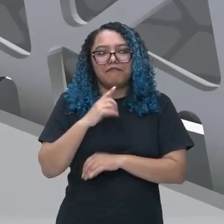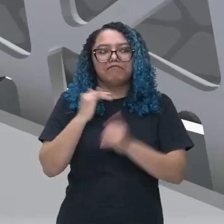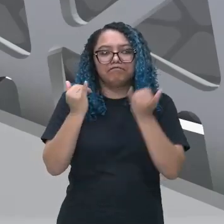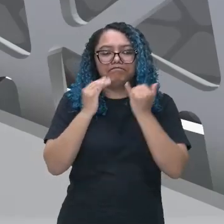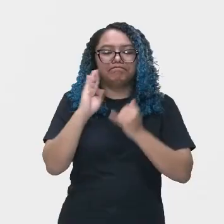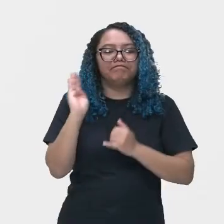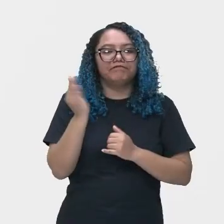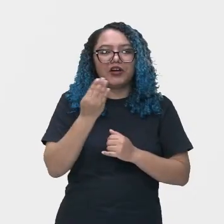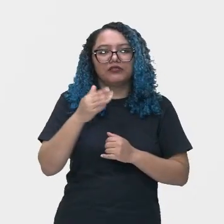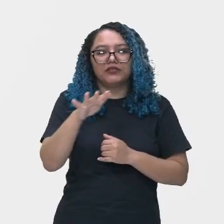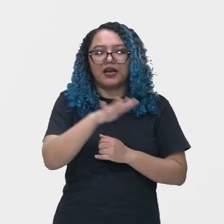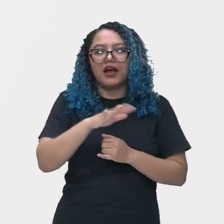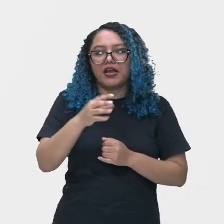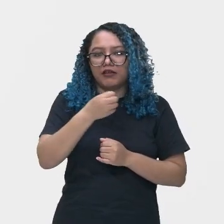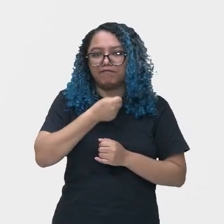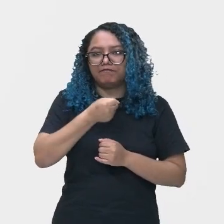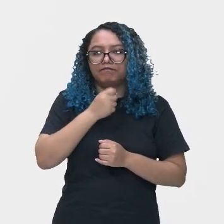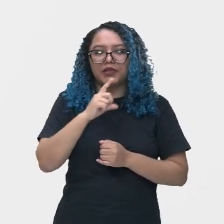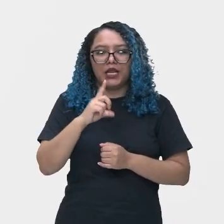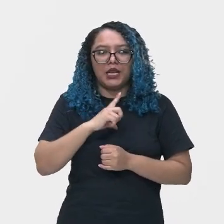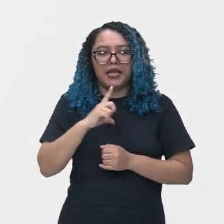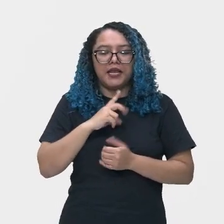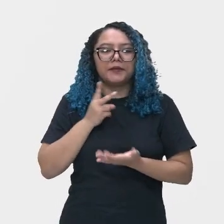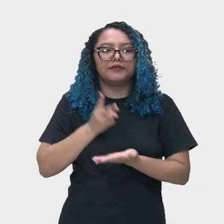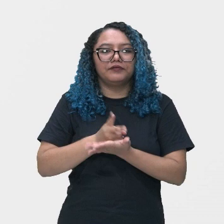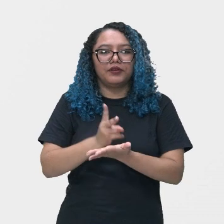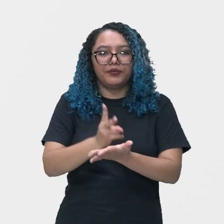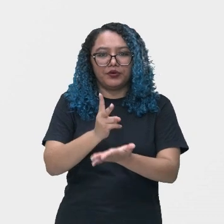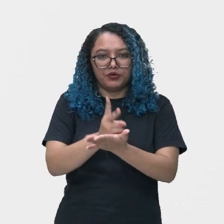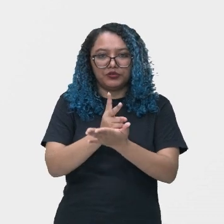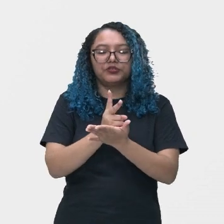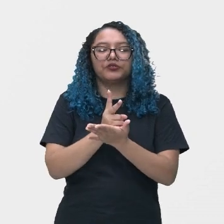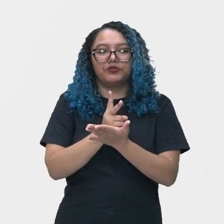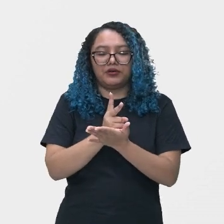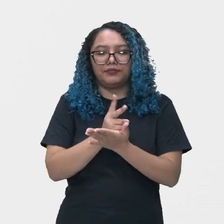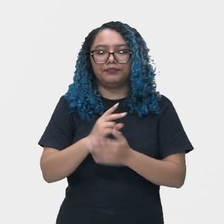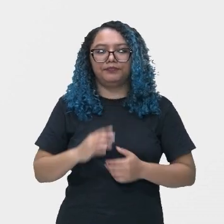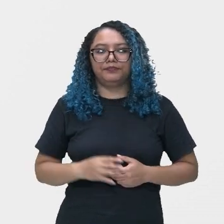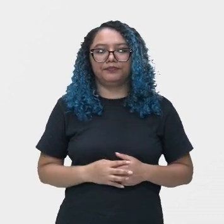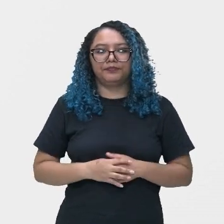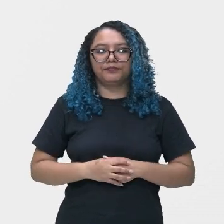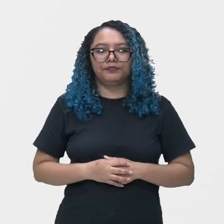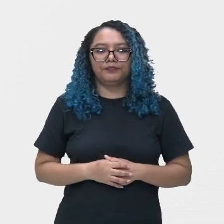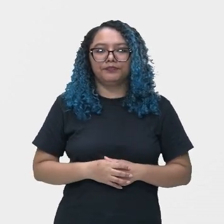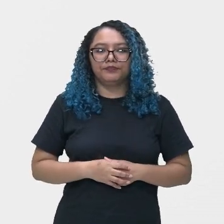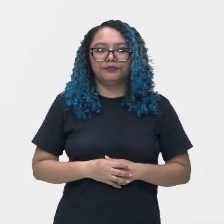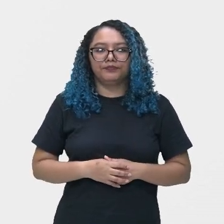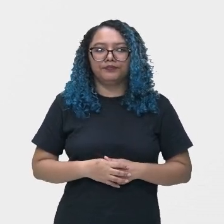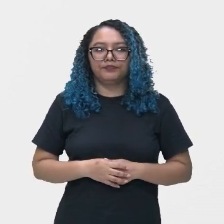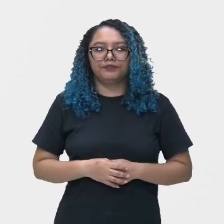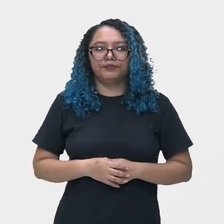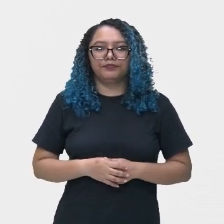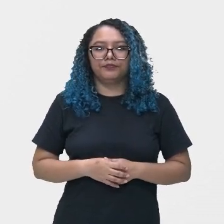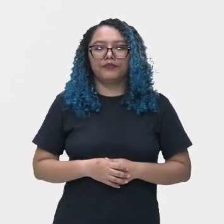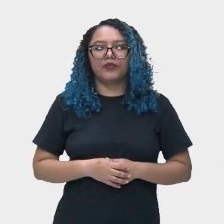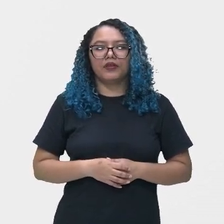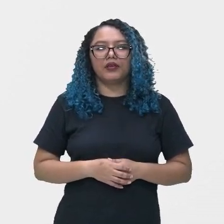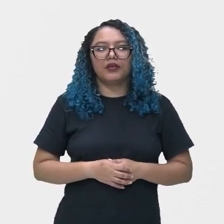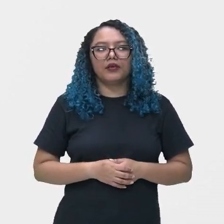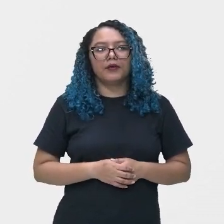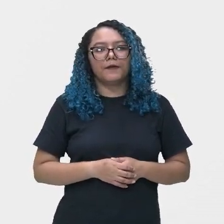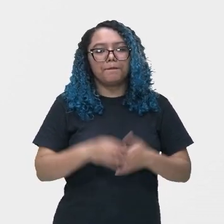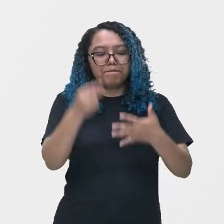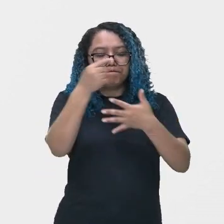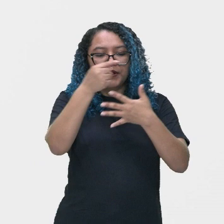aqui sobre essa questão, né, das fake news ali no jornalismo. E os elementos desse tipo de texto têm as